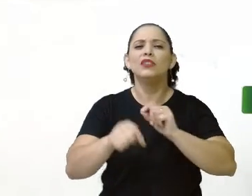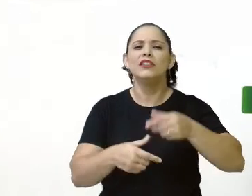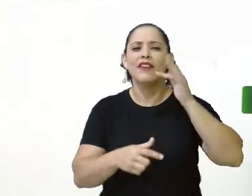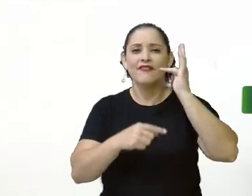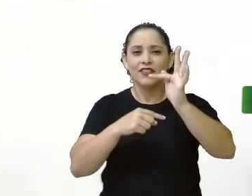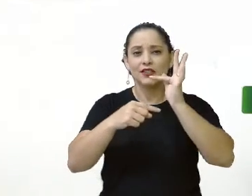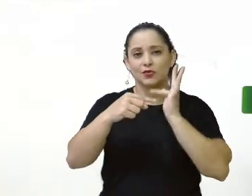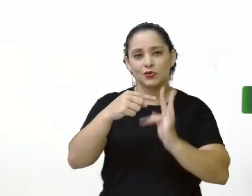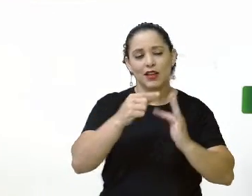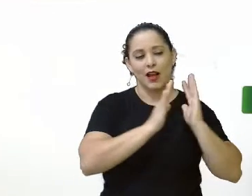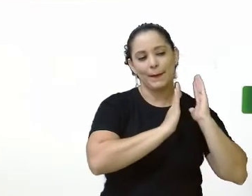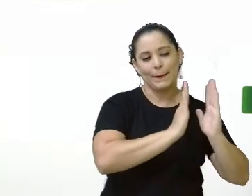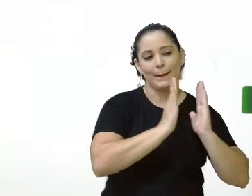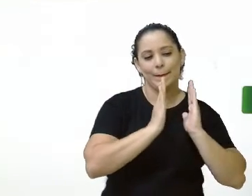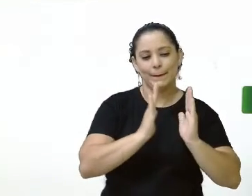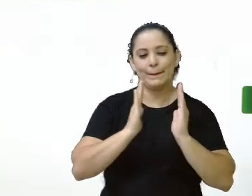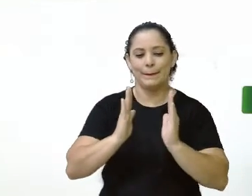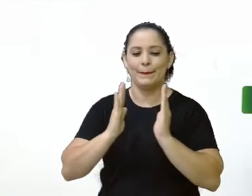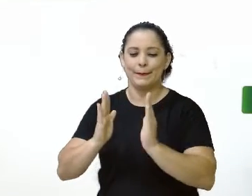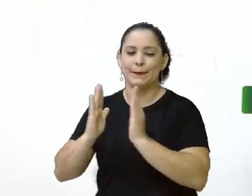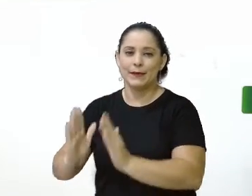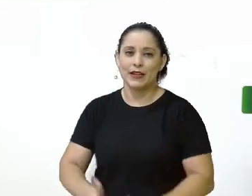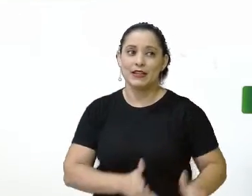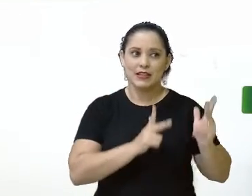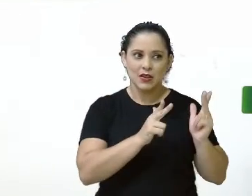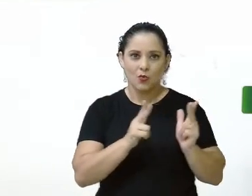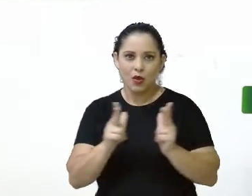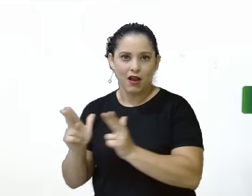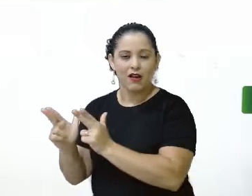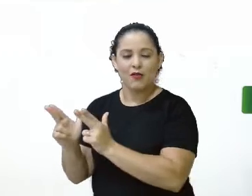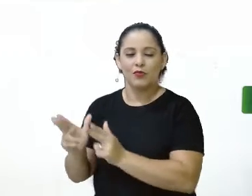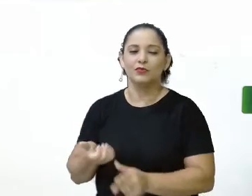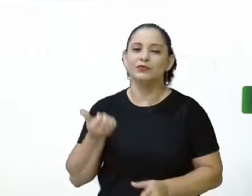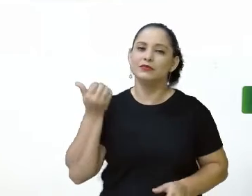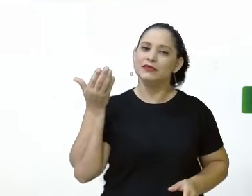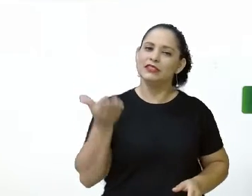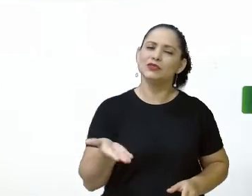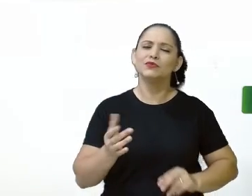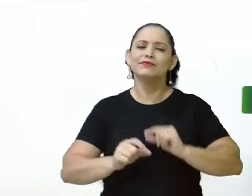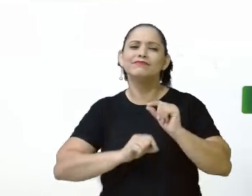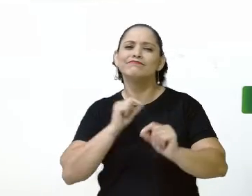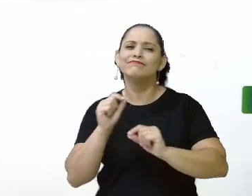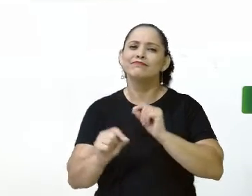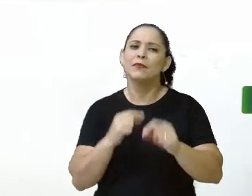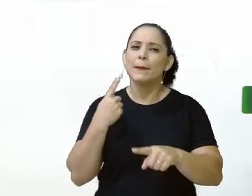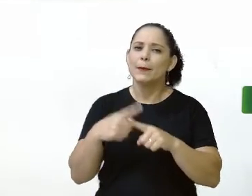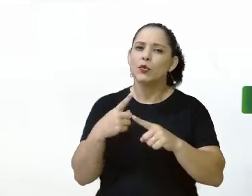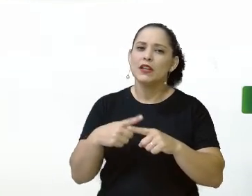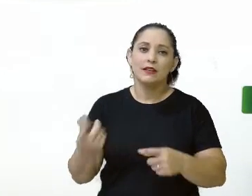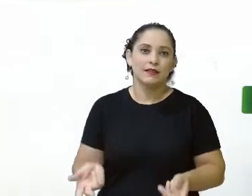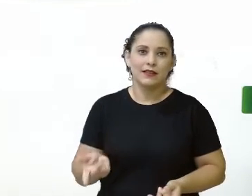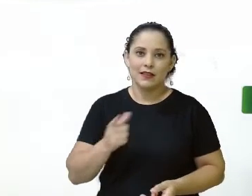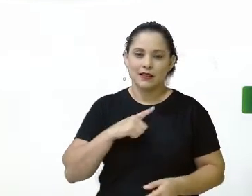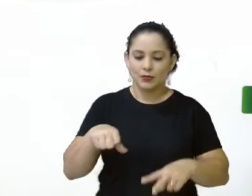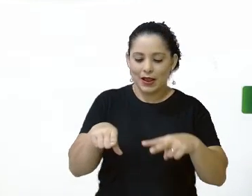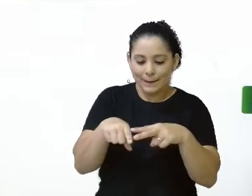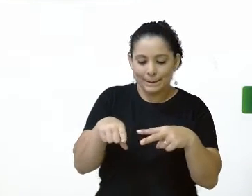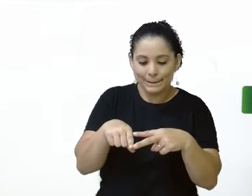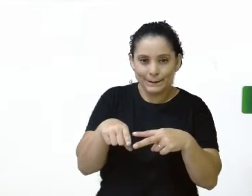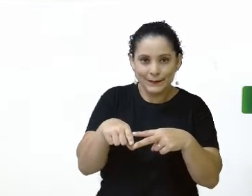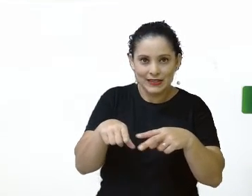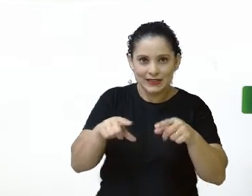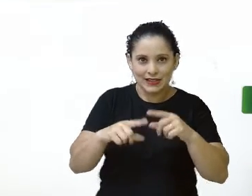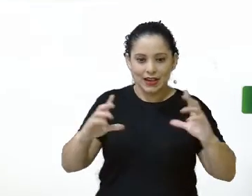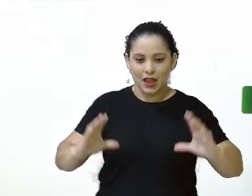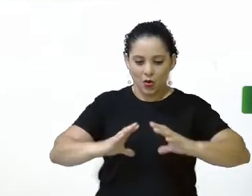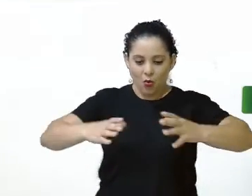em partes iguais. Isso. Professora, por que a pizza? Porque eu sei que vocês gostam de